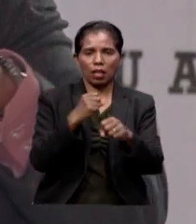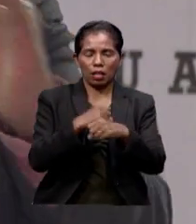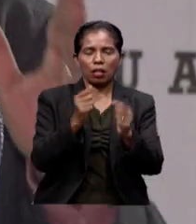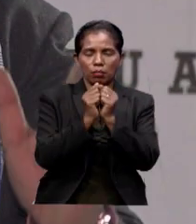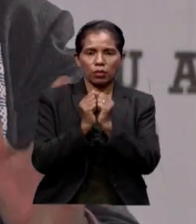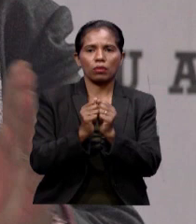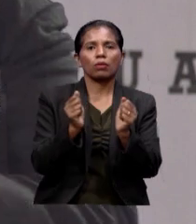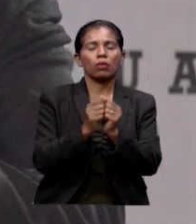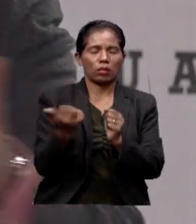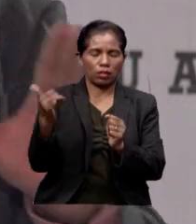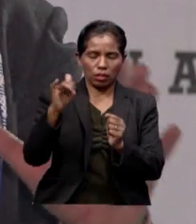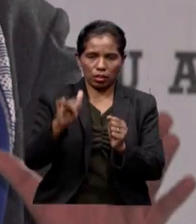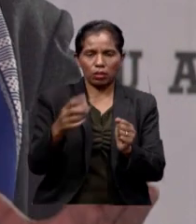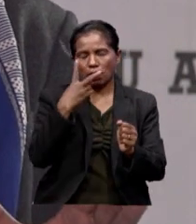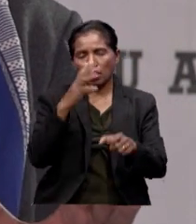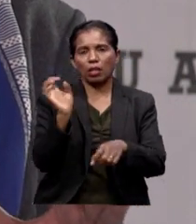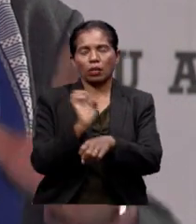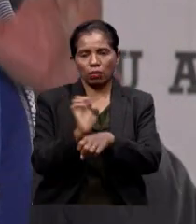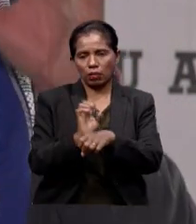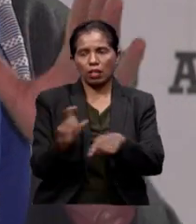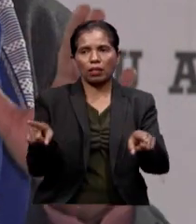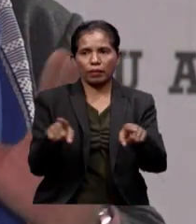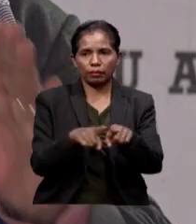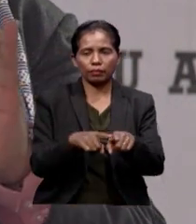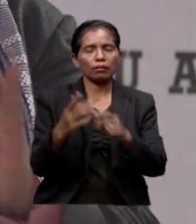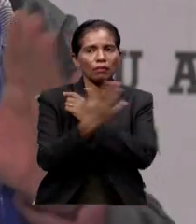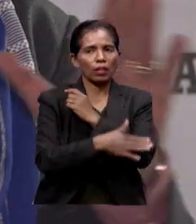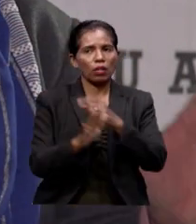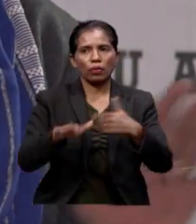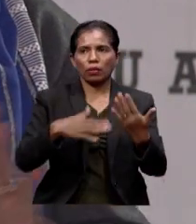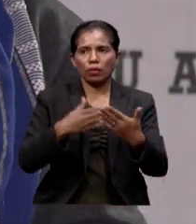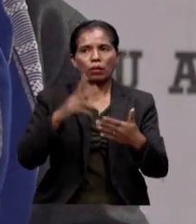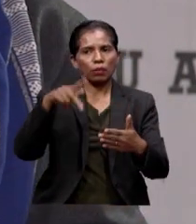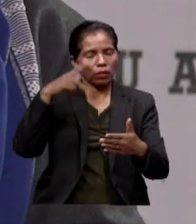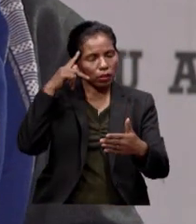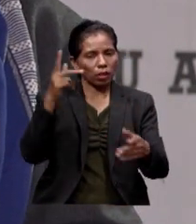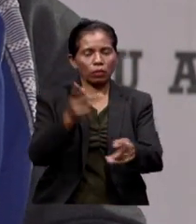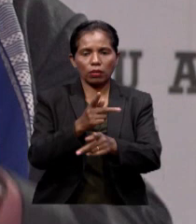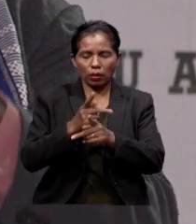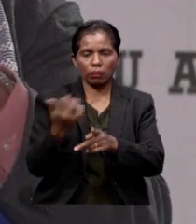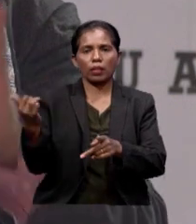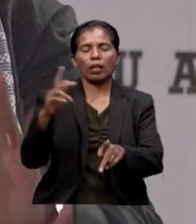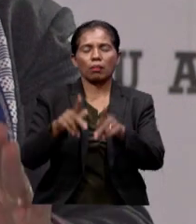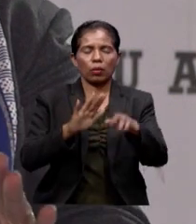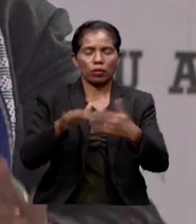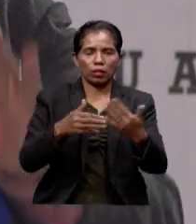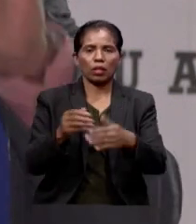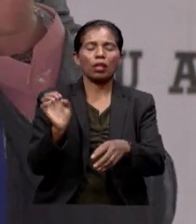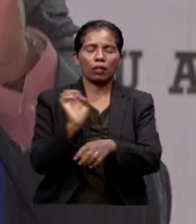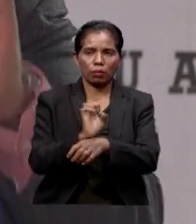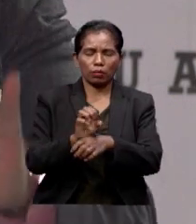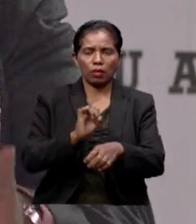Ne atu dinamiza ekonomia ne hansane, ya rela. Ia raih ototo yang halu politik protesan dan ekonomi. Audien di munisipi